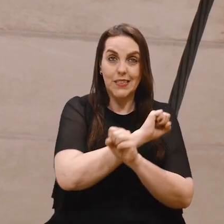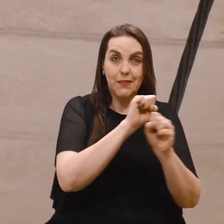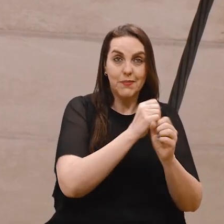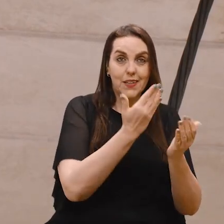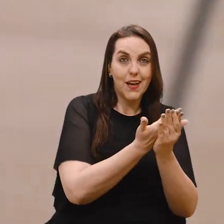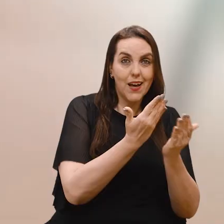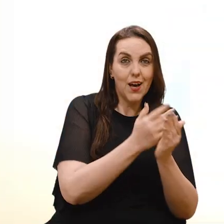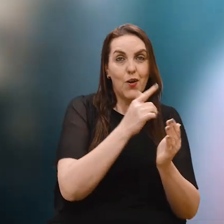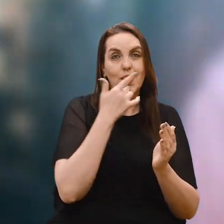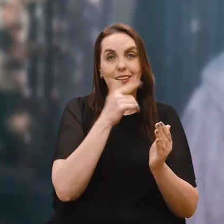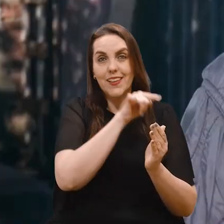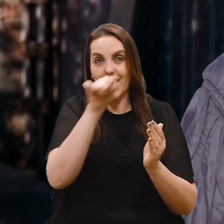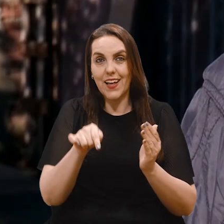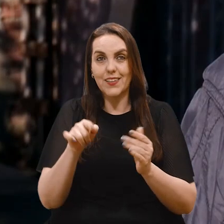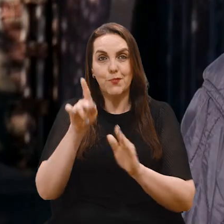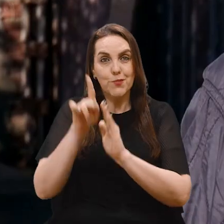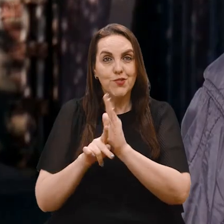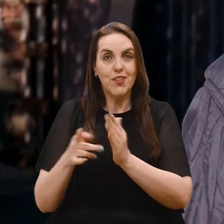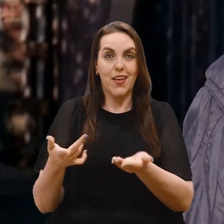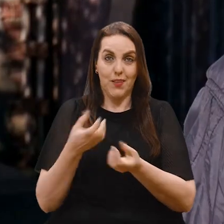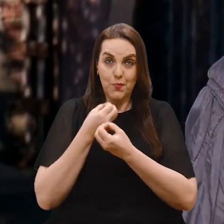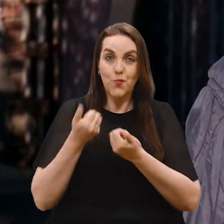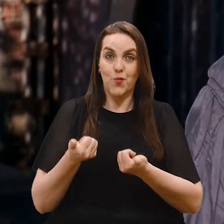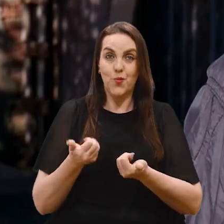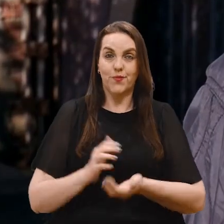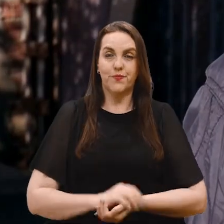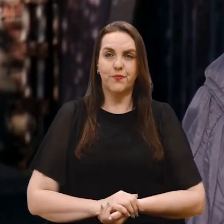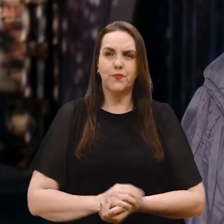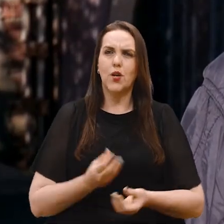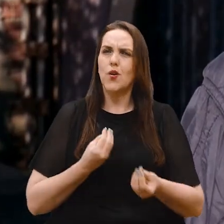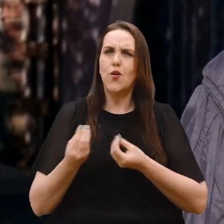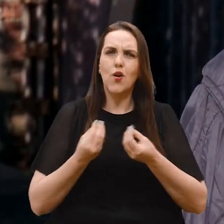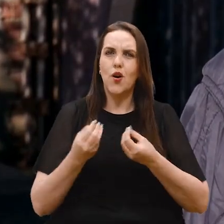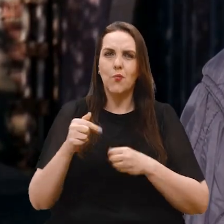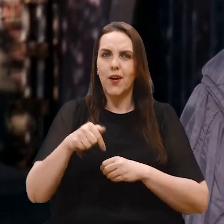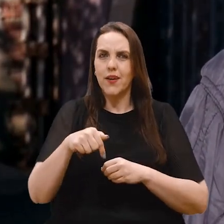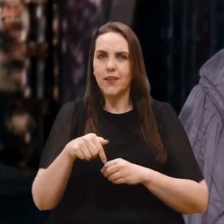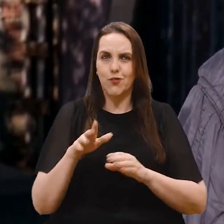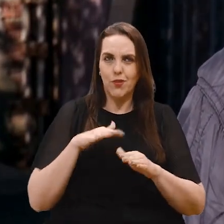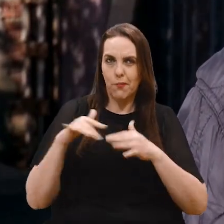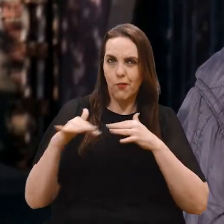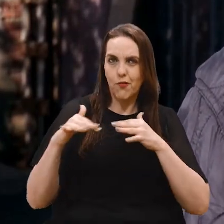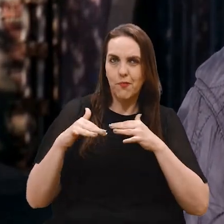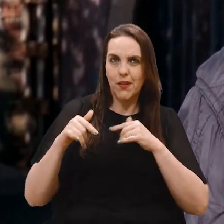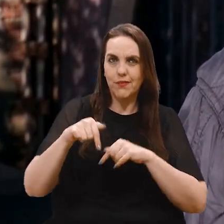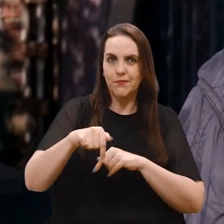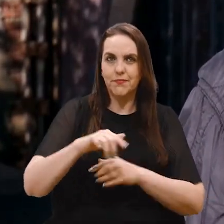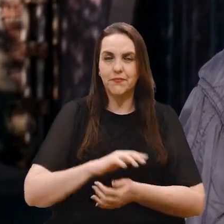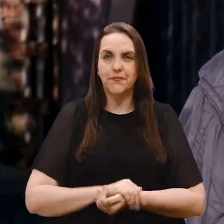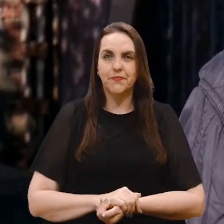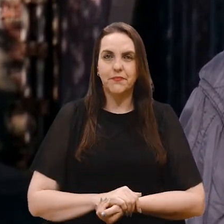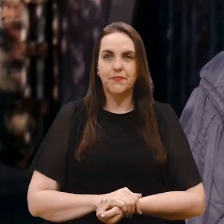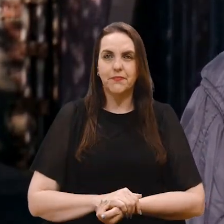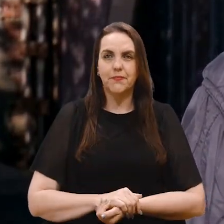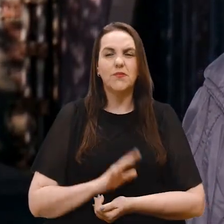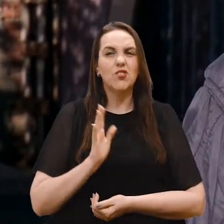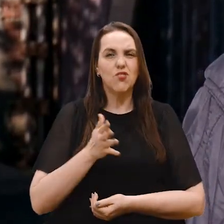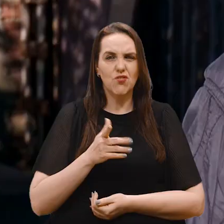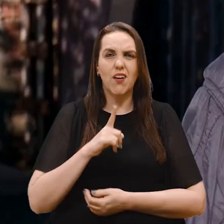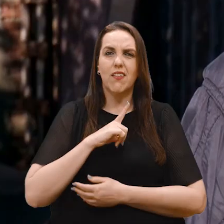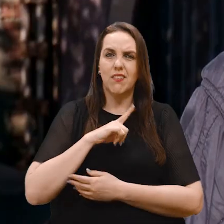tarde no projeto. Como é que está a situação aqui da rua? Já houve algum movimento? Teve uns contos aí, mas nada foi